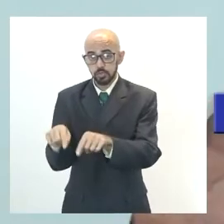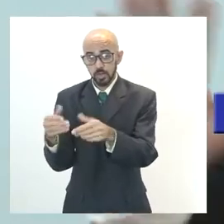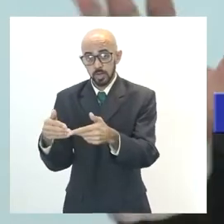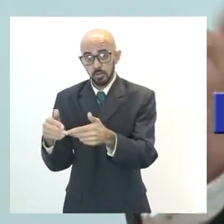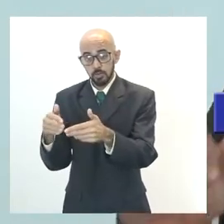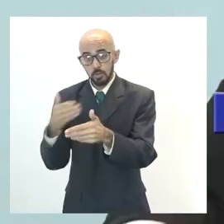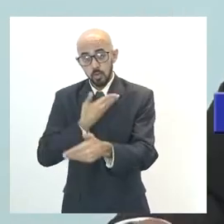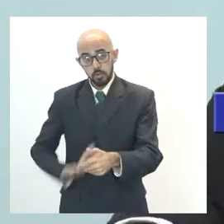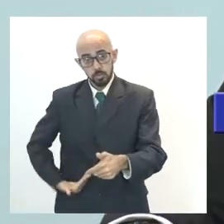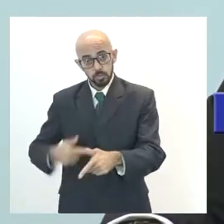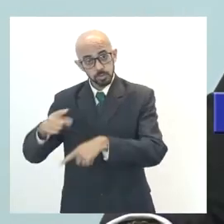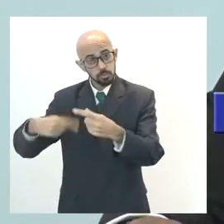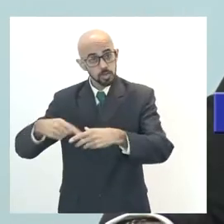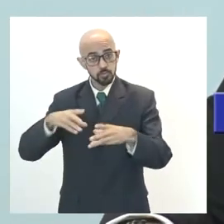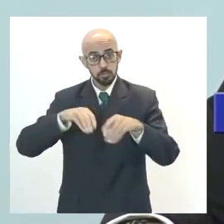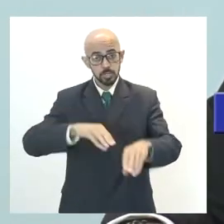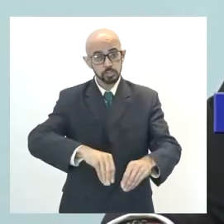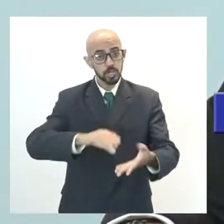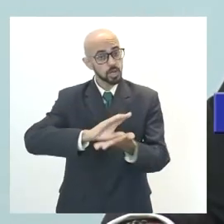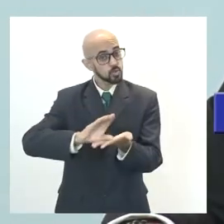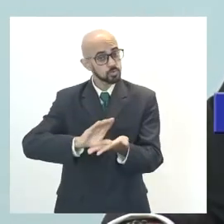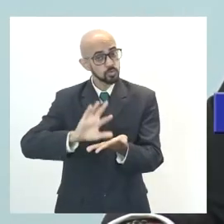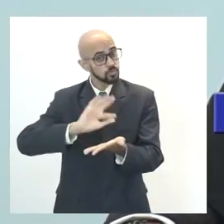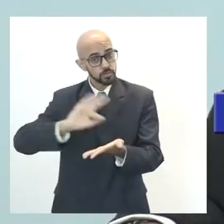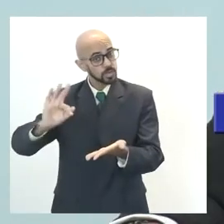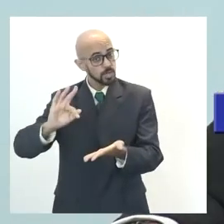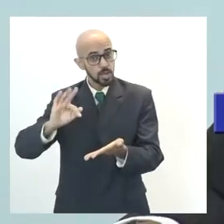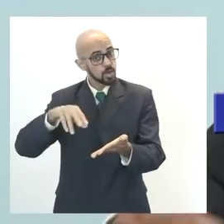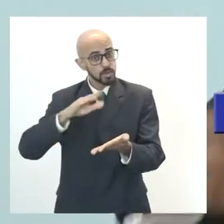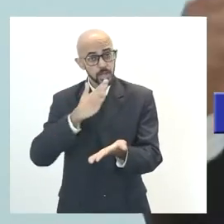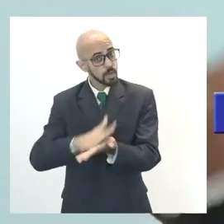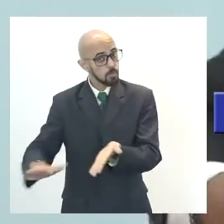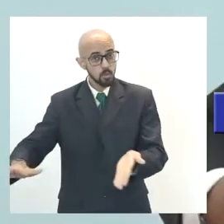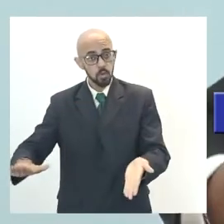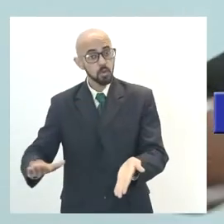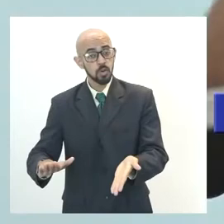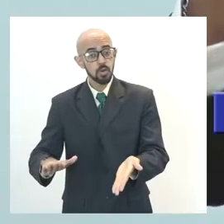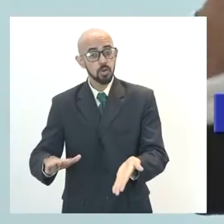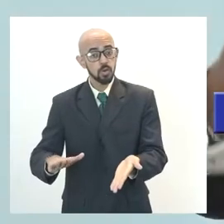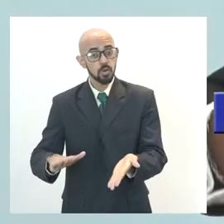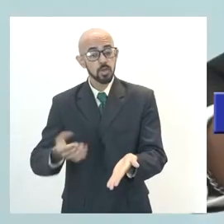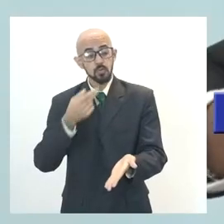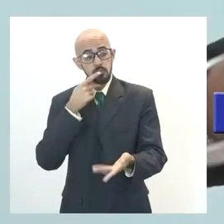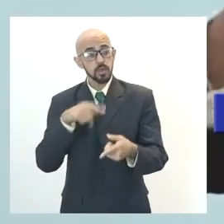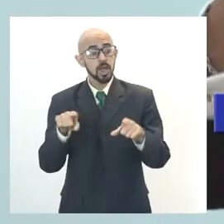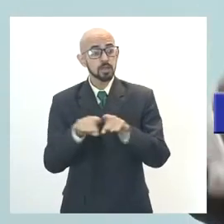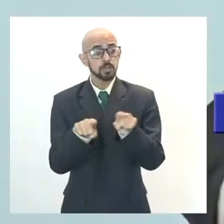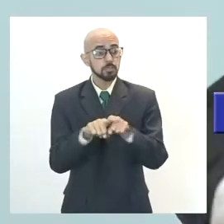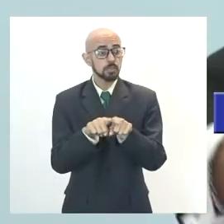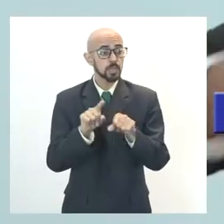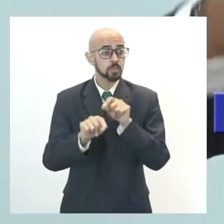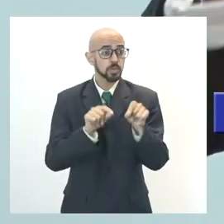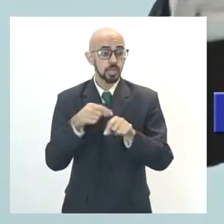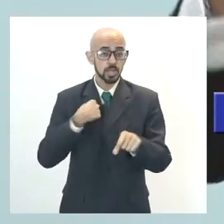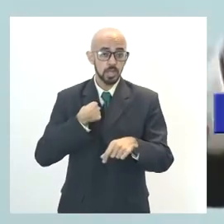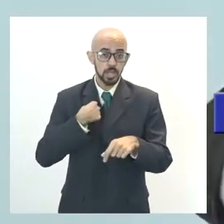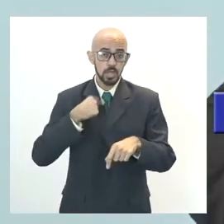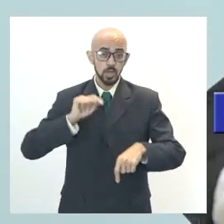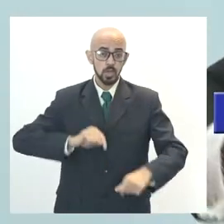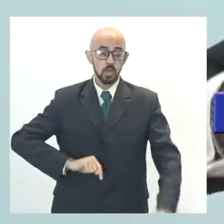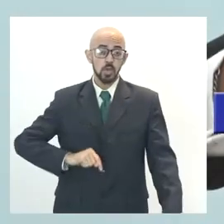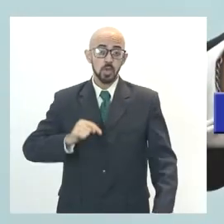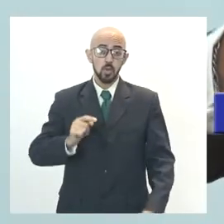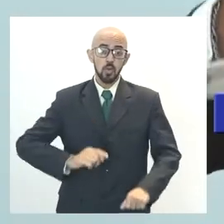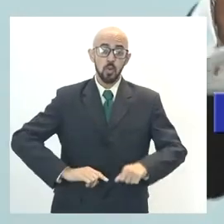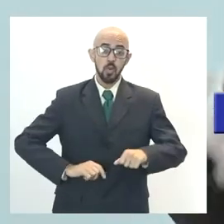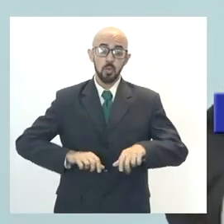acabar com a constituição acabou Oi e o vou dizer um negócio como operador do direito como